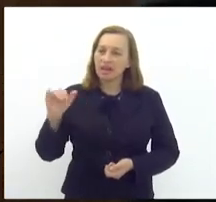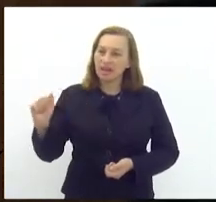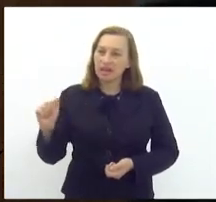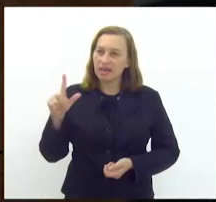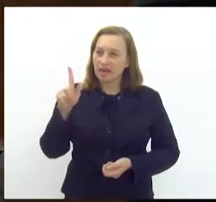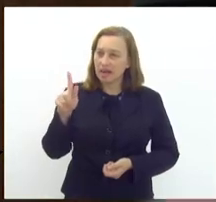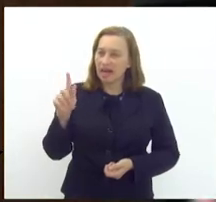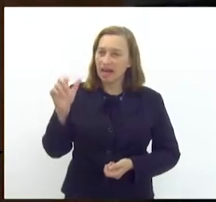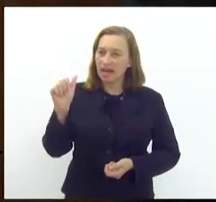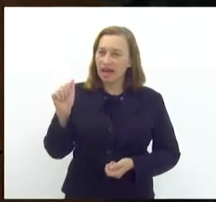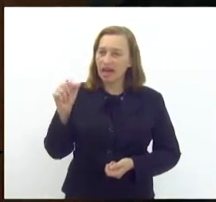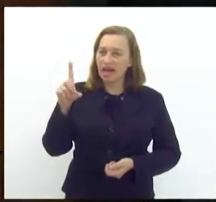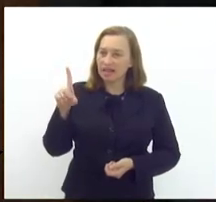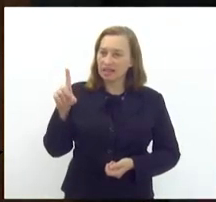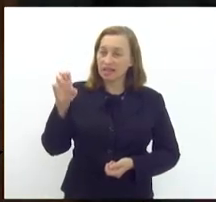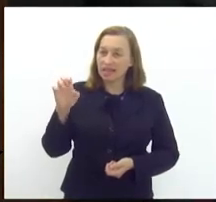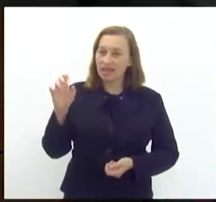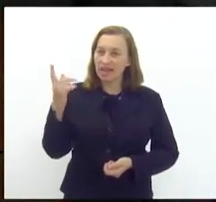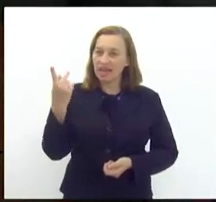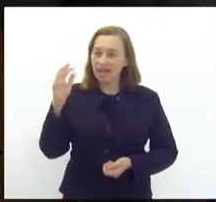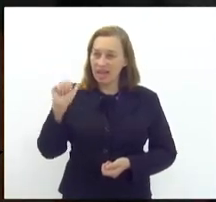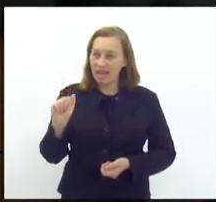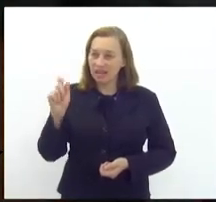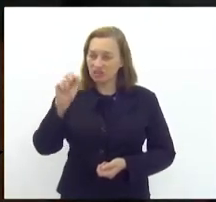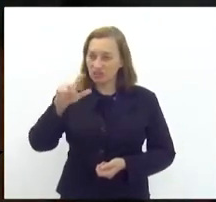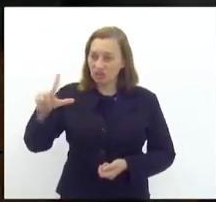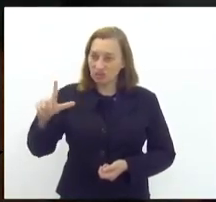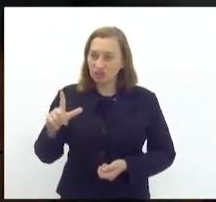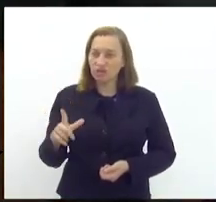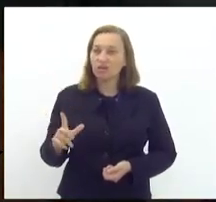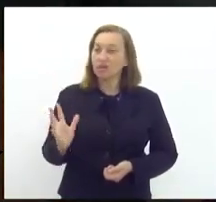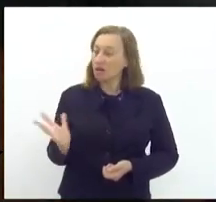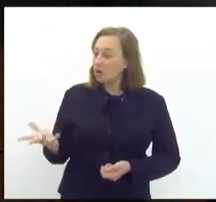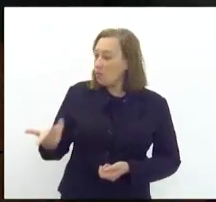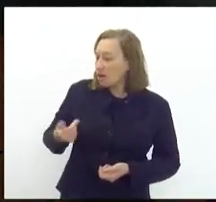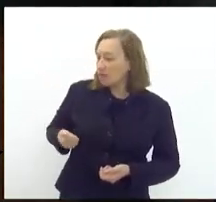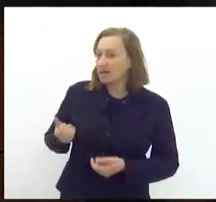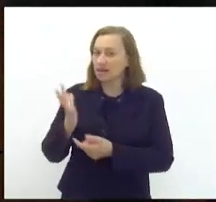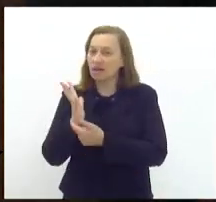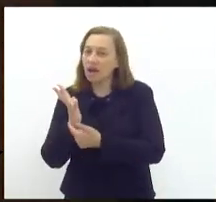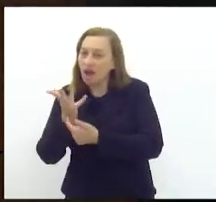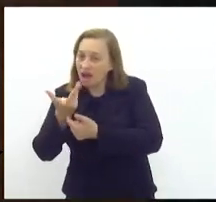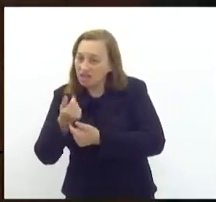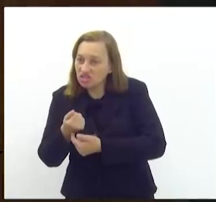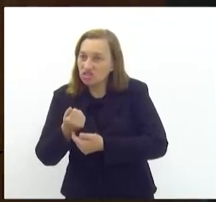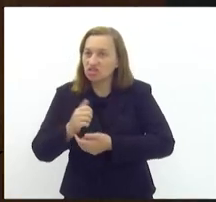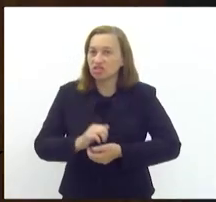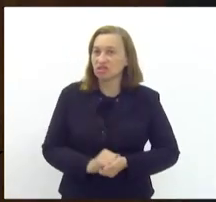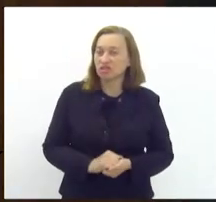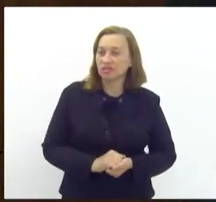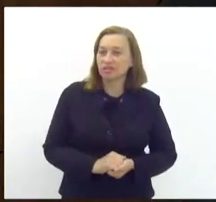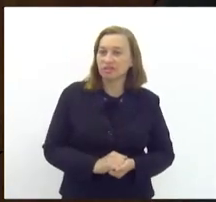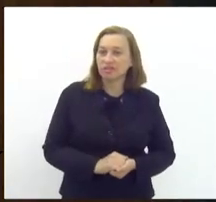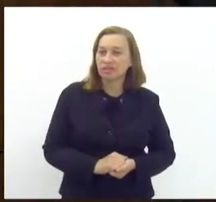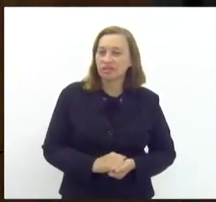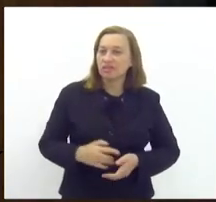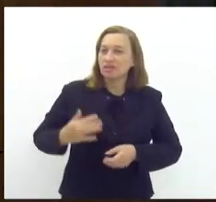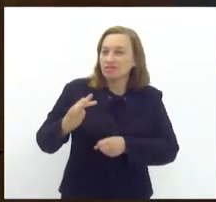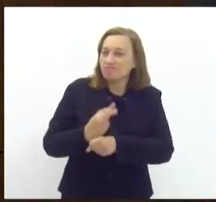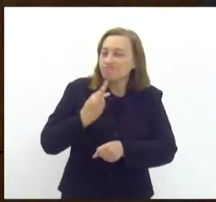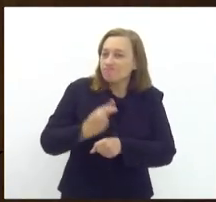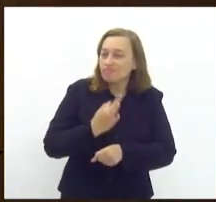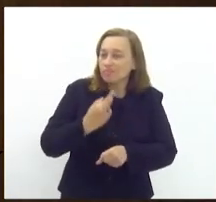de Godoy pela qualidade artística que tem pela sua resistência